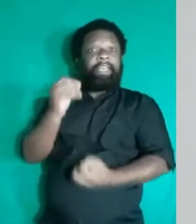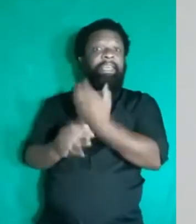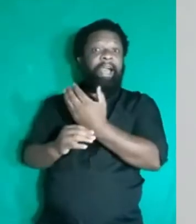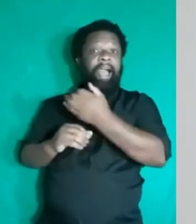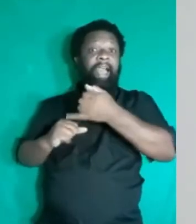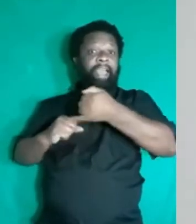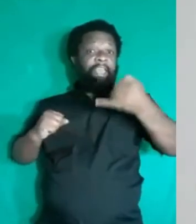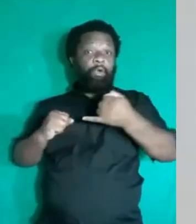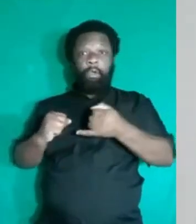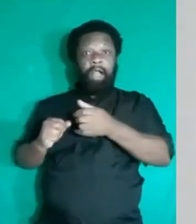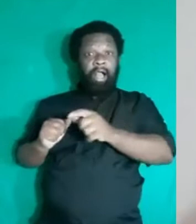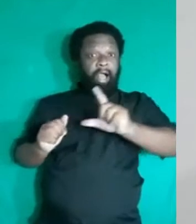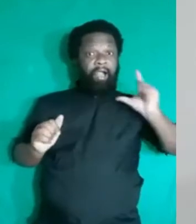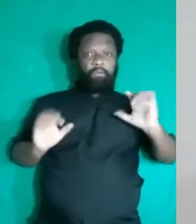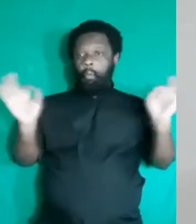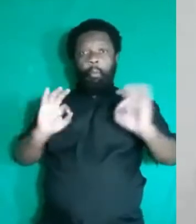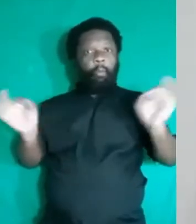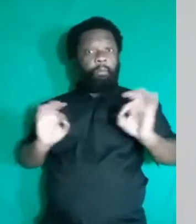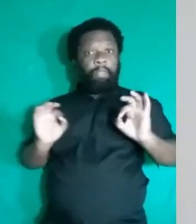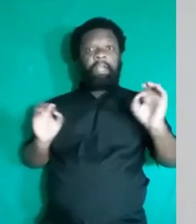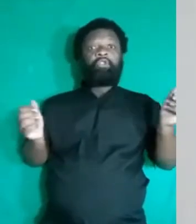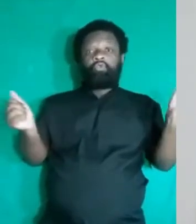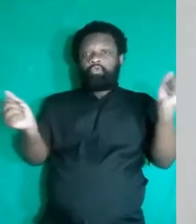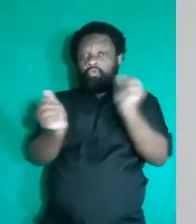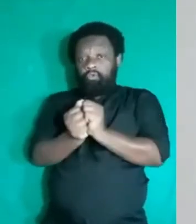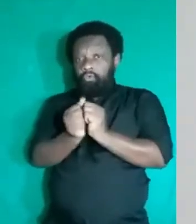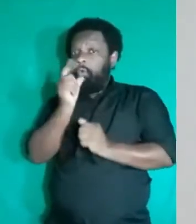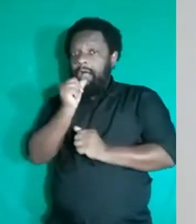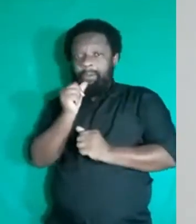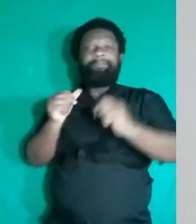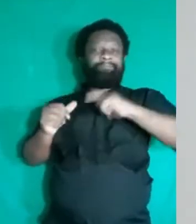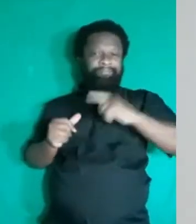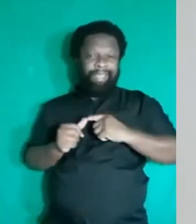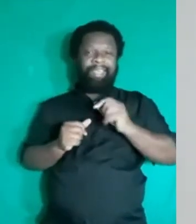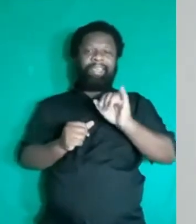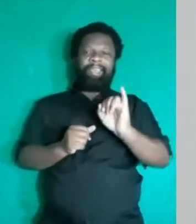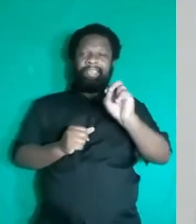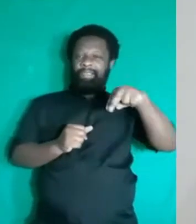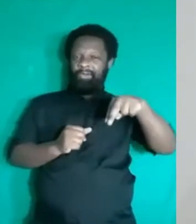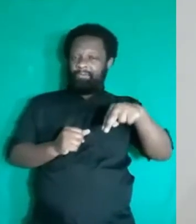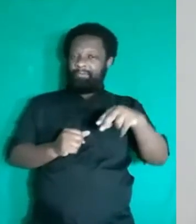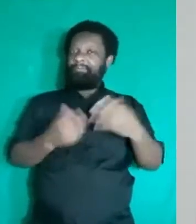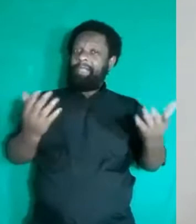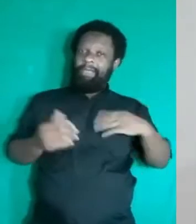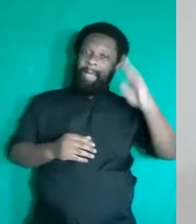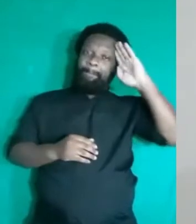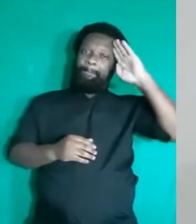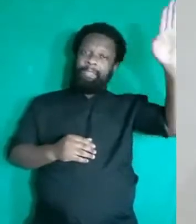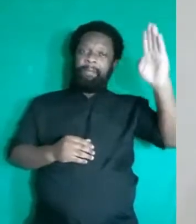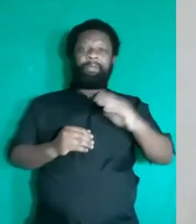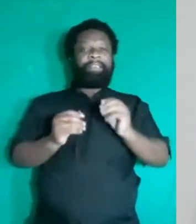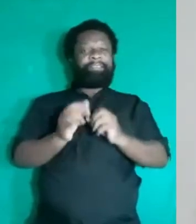ácido em água, nós vamos formar íons. Os íons não existiam antes da ionização, eles passam a existir depois